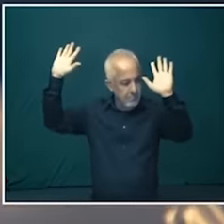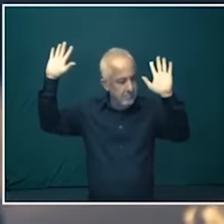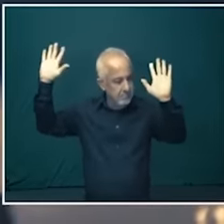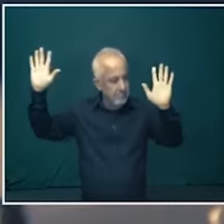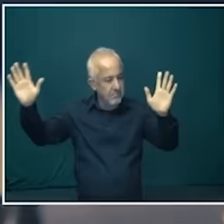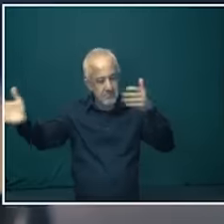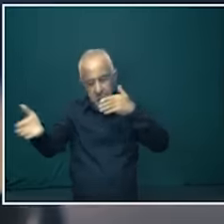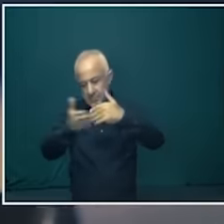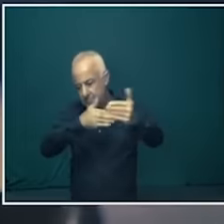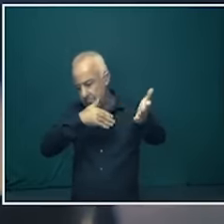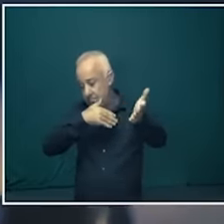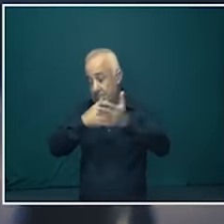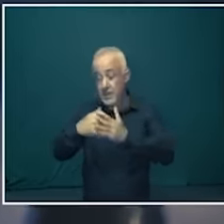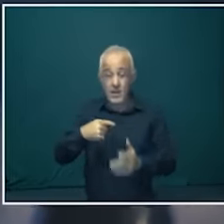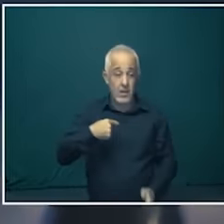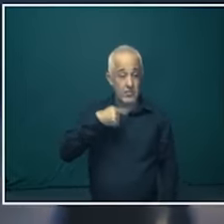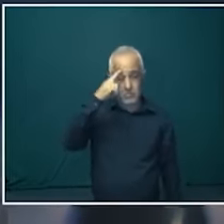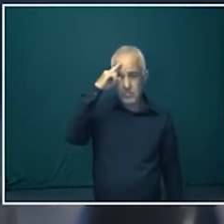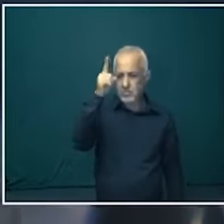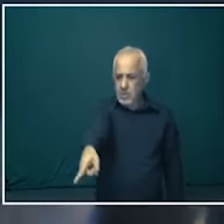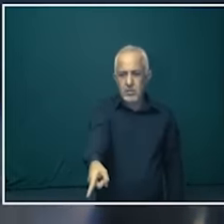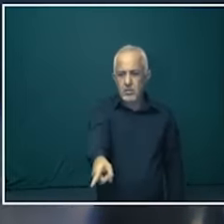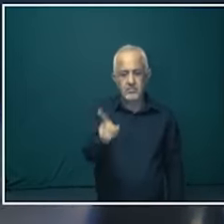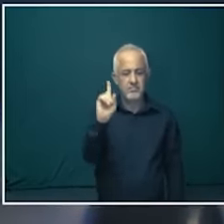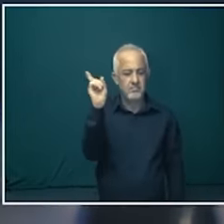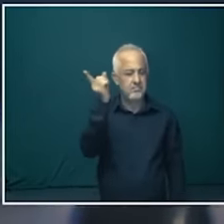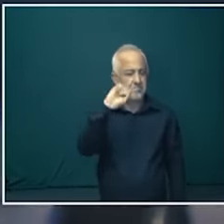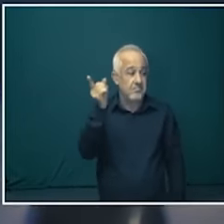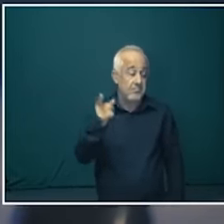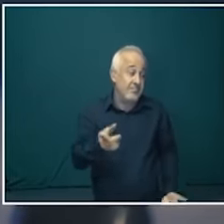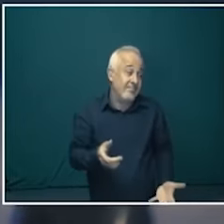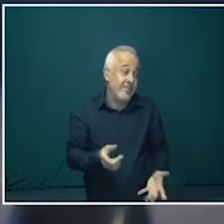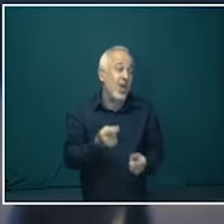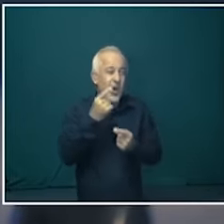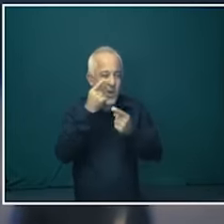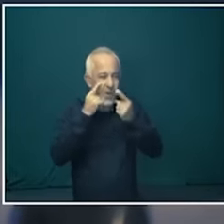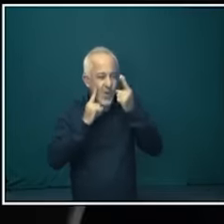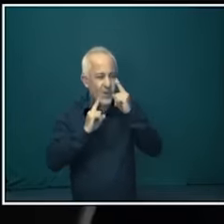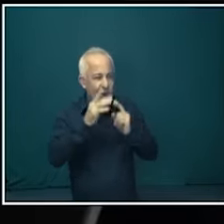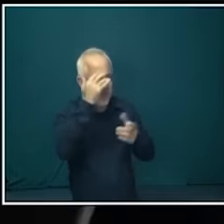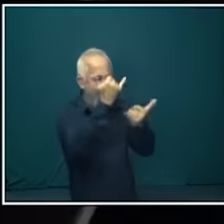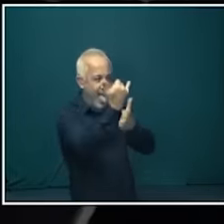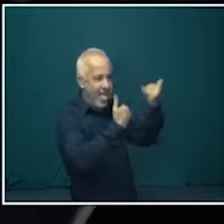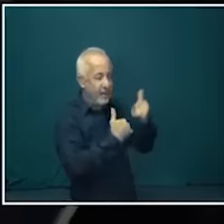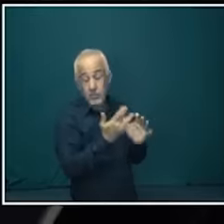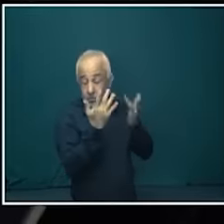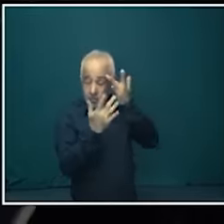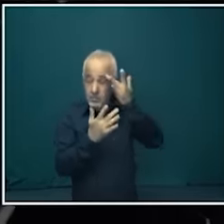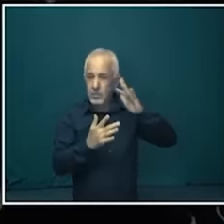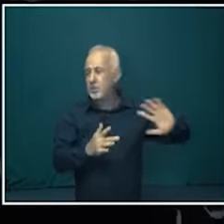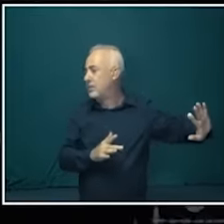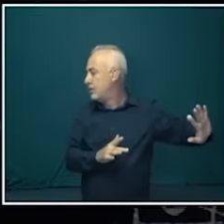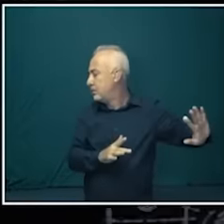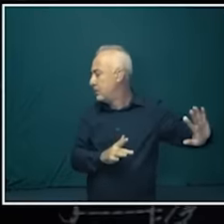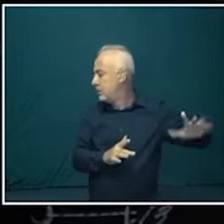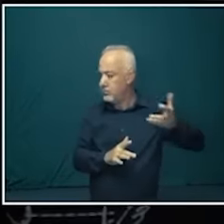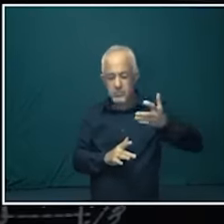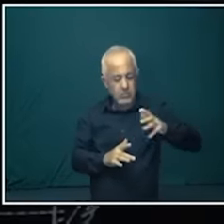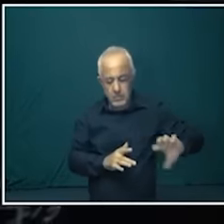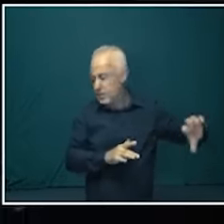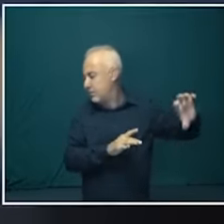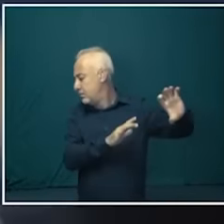ver. Eu não mando em você, mas ainda choro quando alguém comenta, não quero saber.